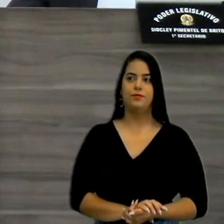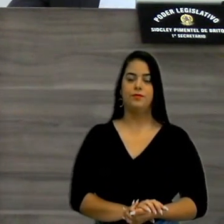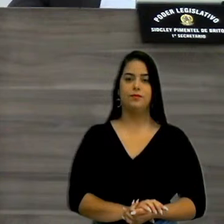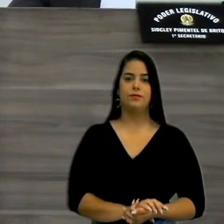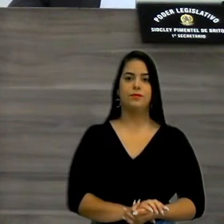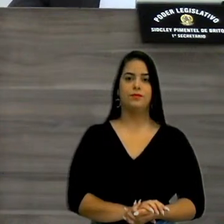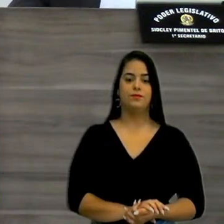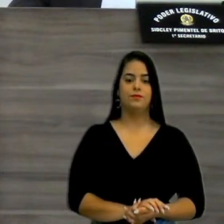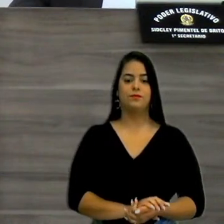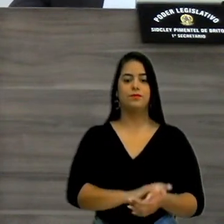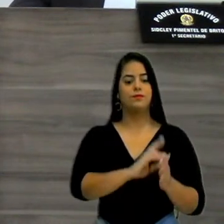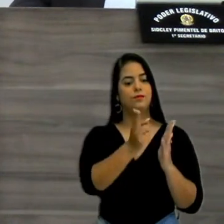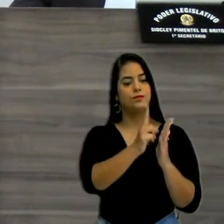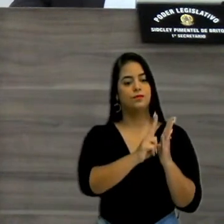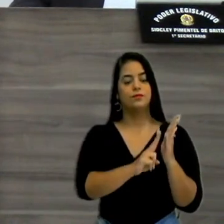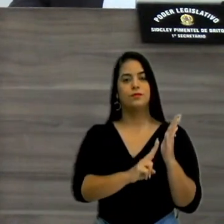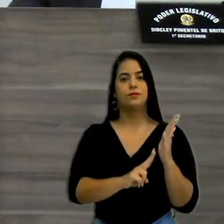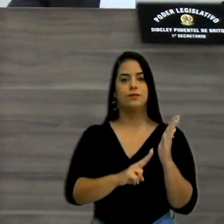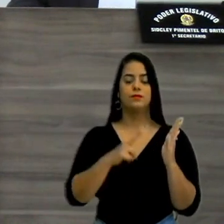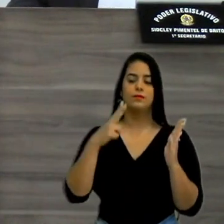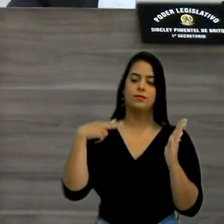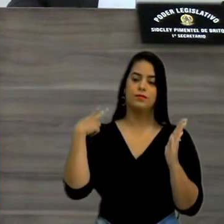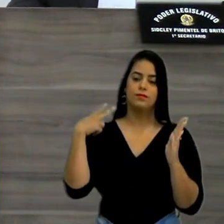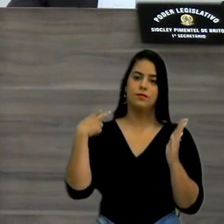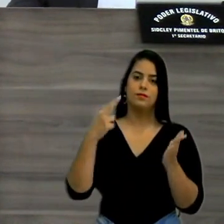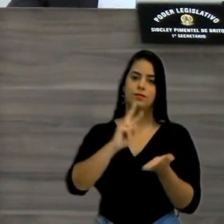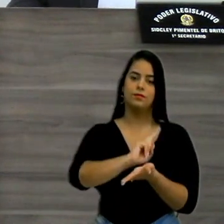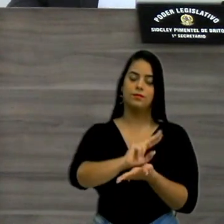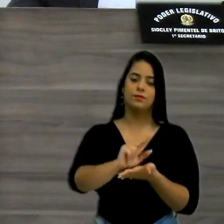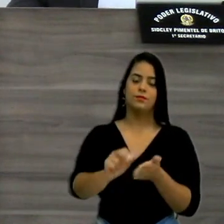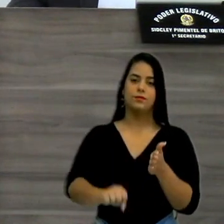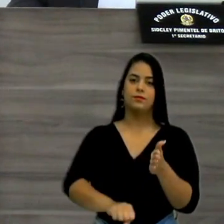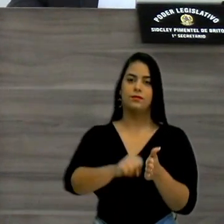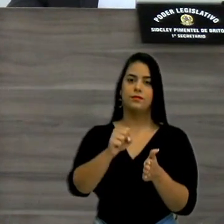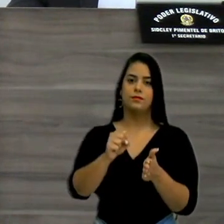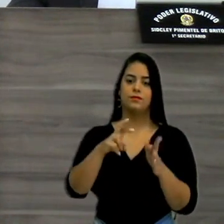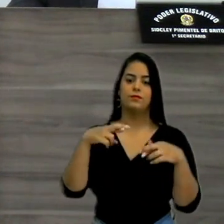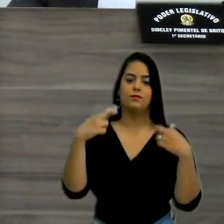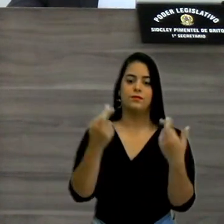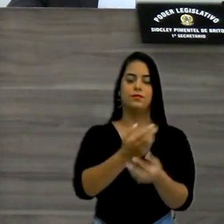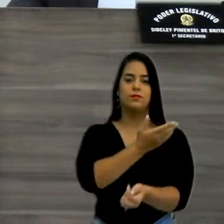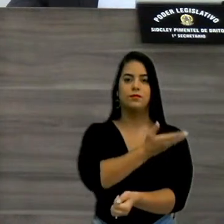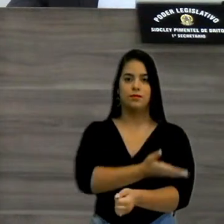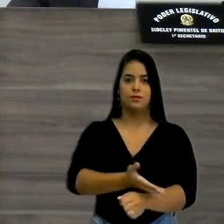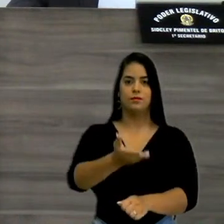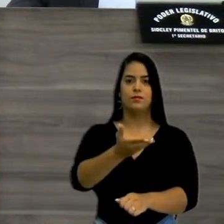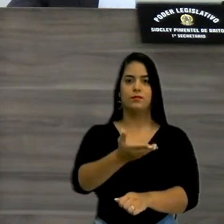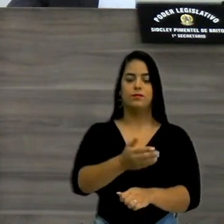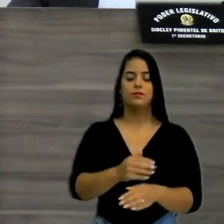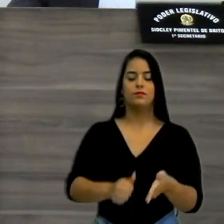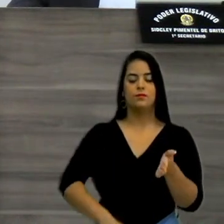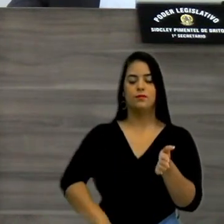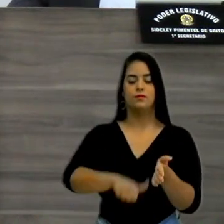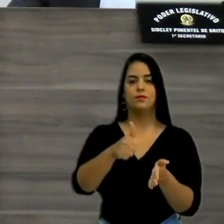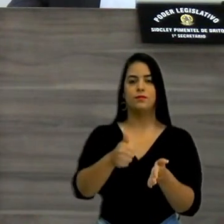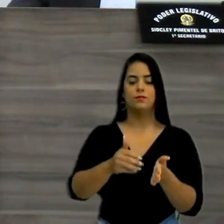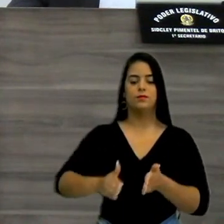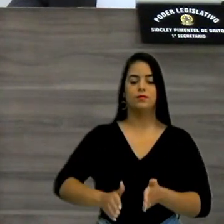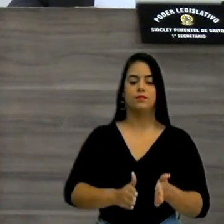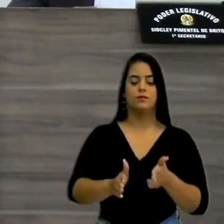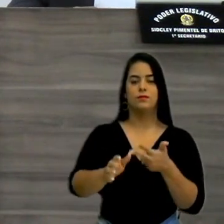Lista de presença dos vereadores e vereadoras na 8ª sessão ordinária do primeiro período legislativo